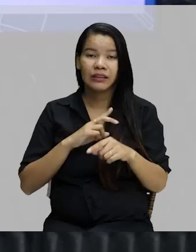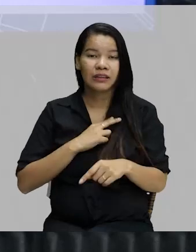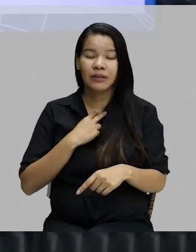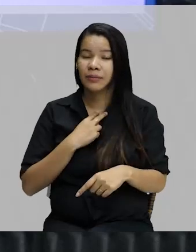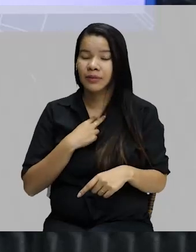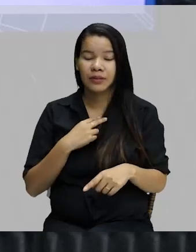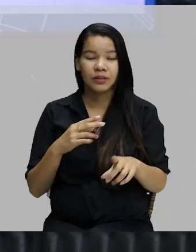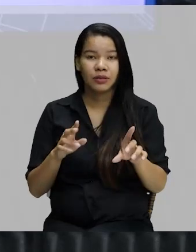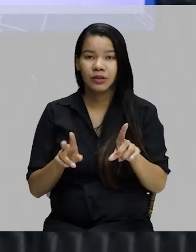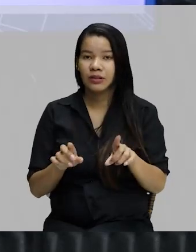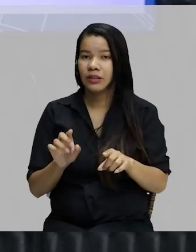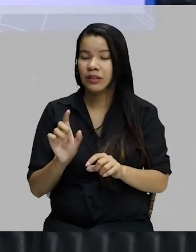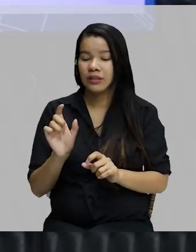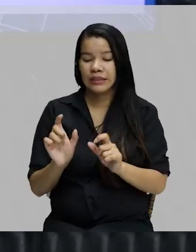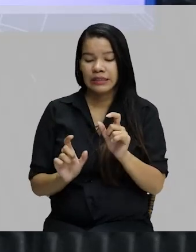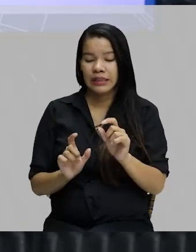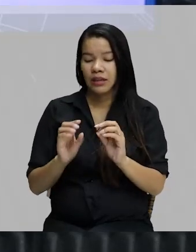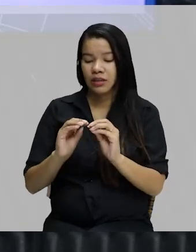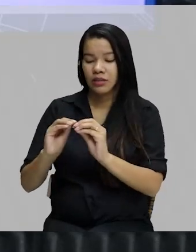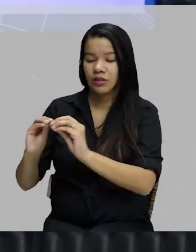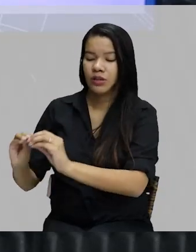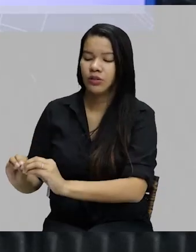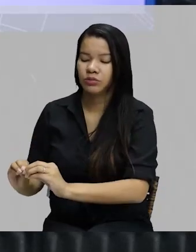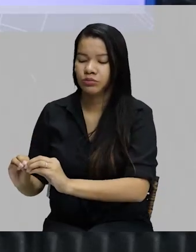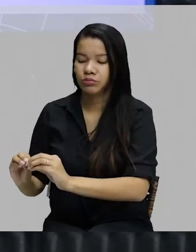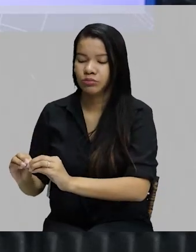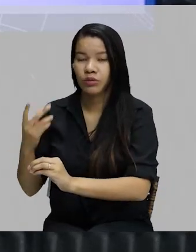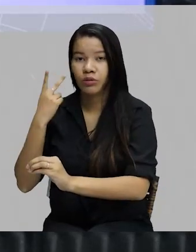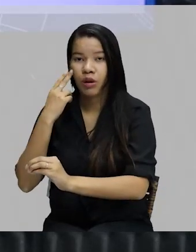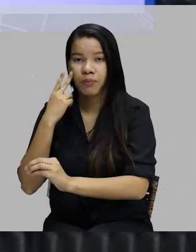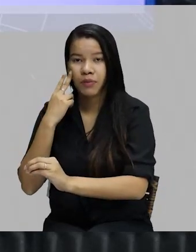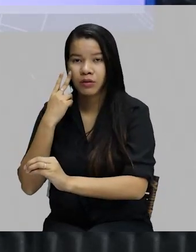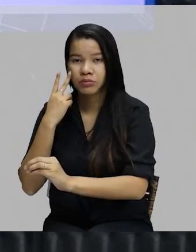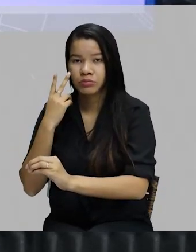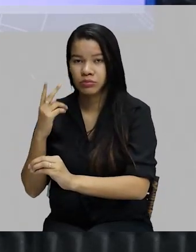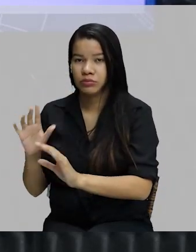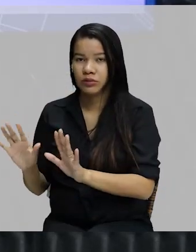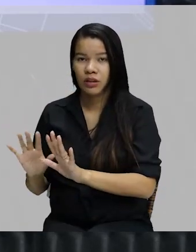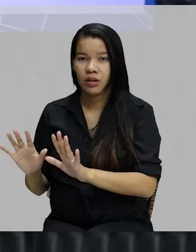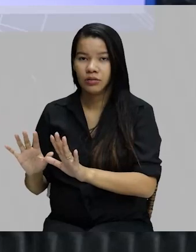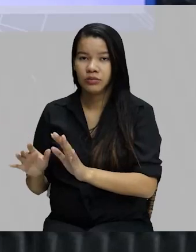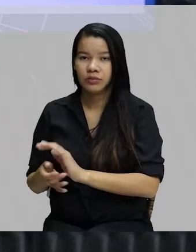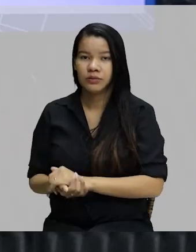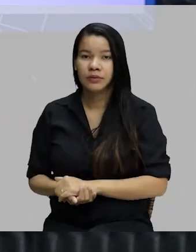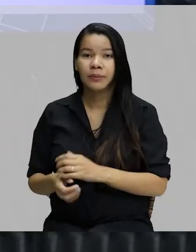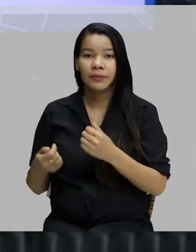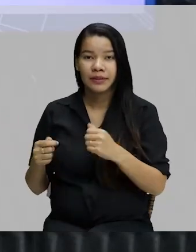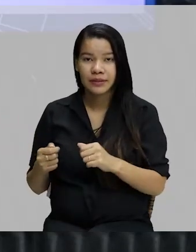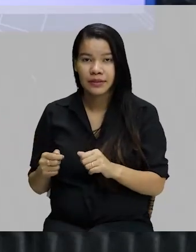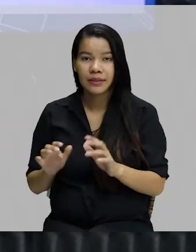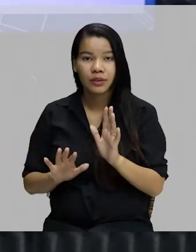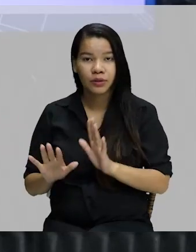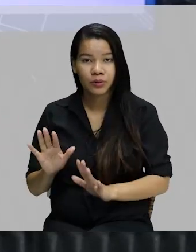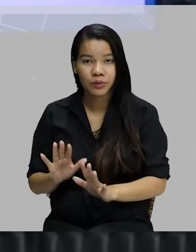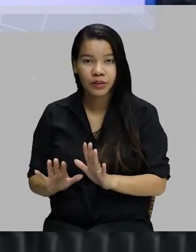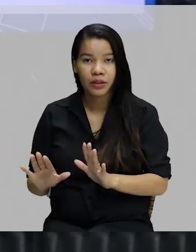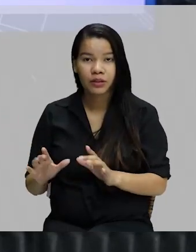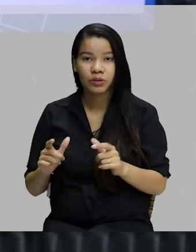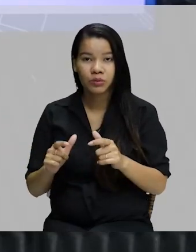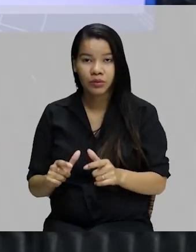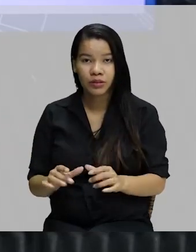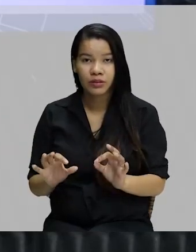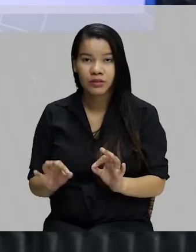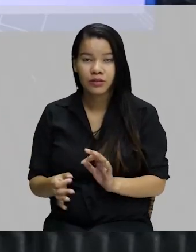ok? Não pode ser descartado no lixo comum, em hipótese alguma. A figura aqui mostra justamente